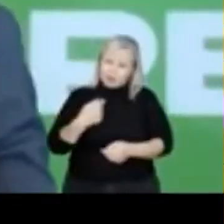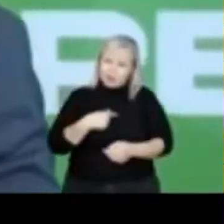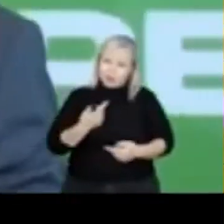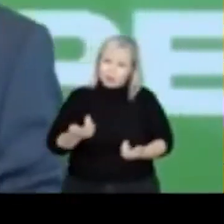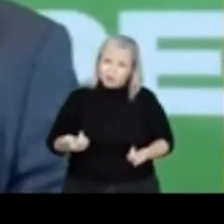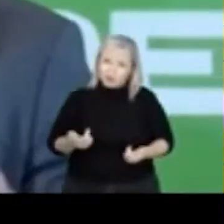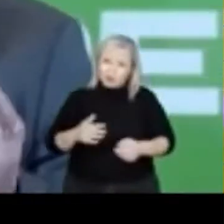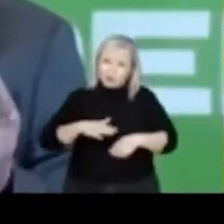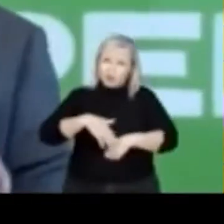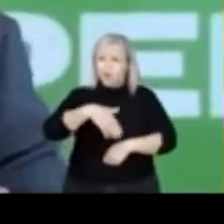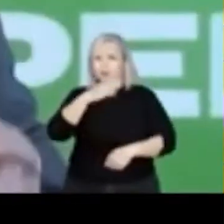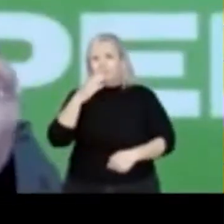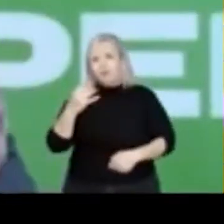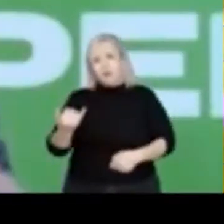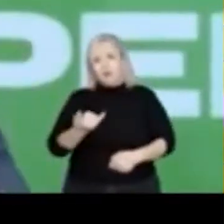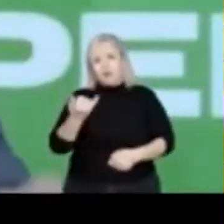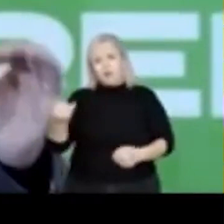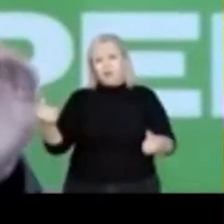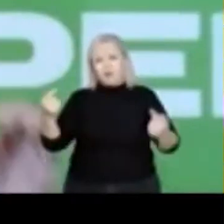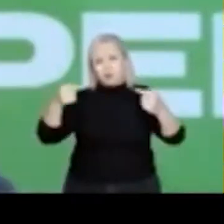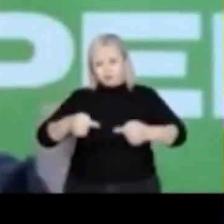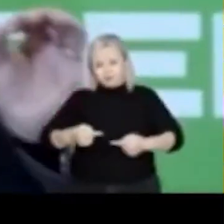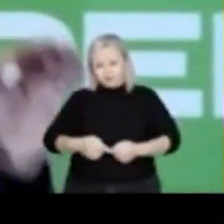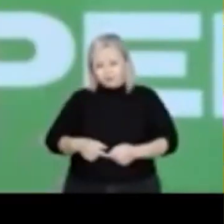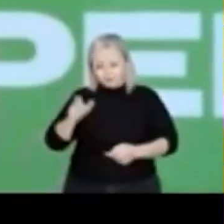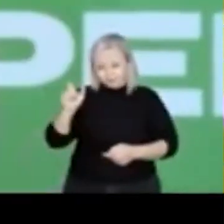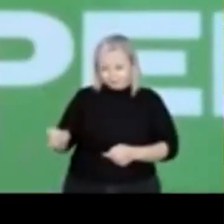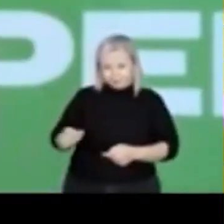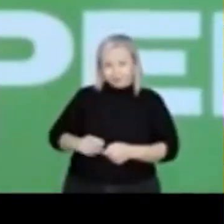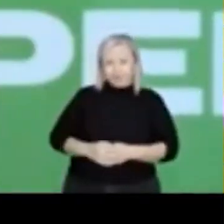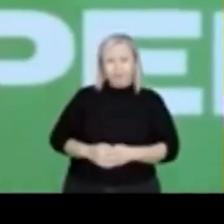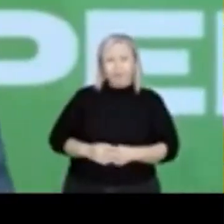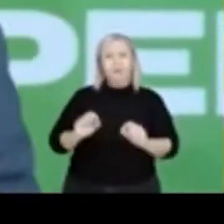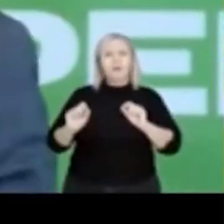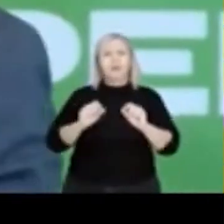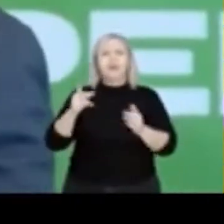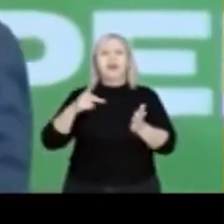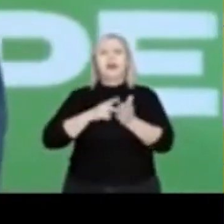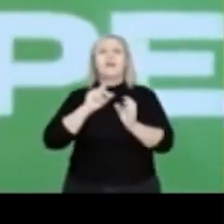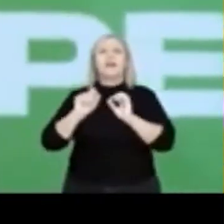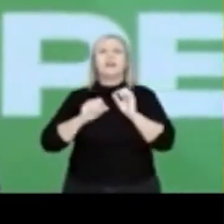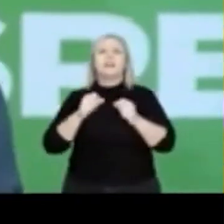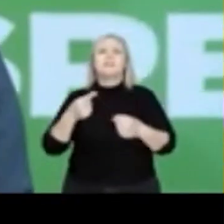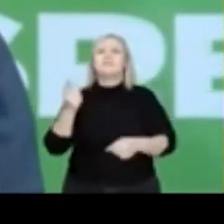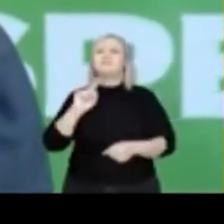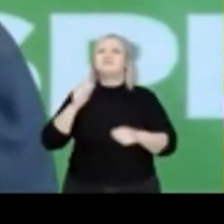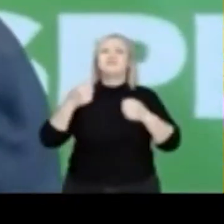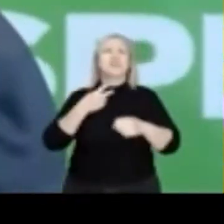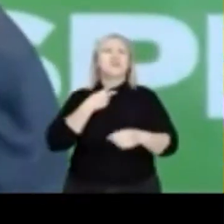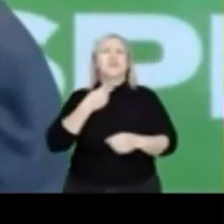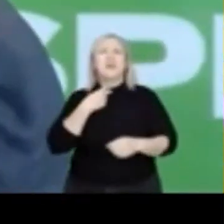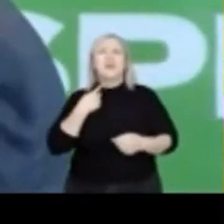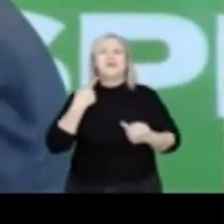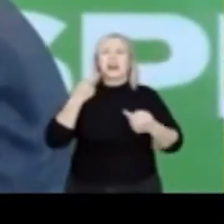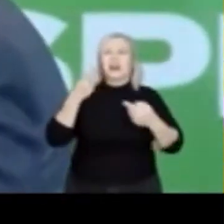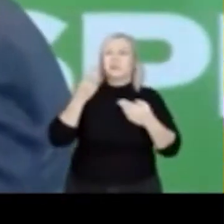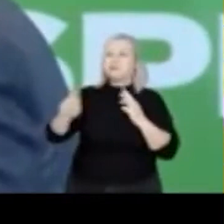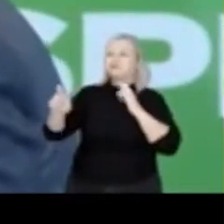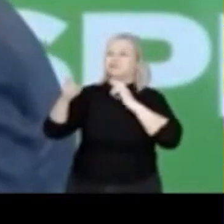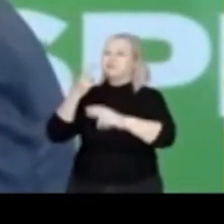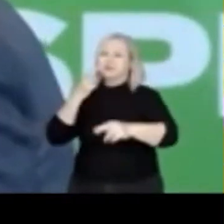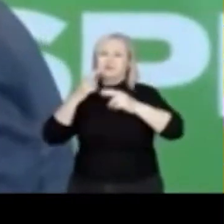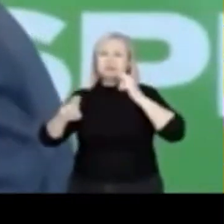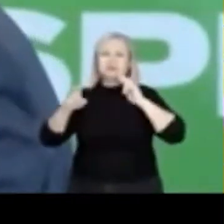O dado concreto é que a gente não tem que ficar retrucando e a gente não tem que ficar aceitando o